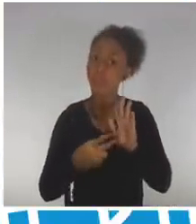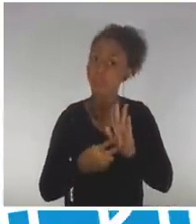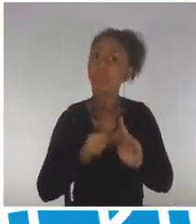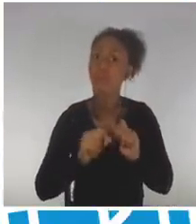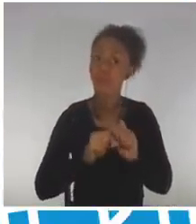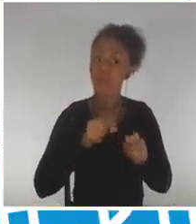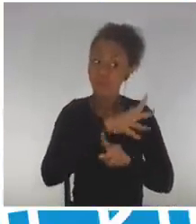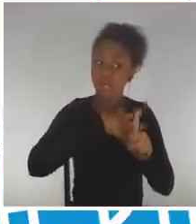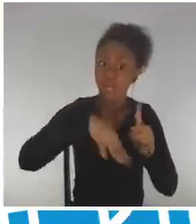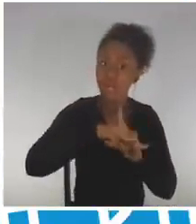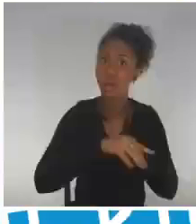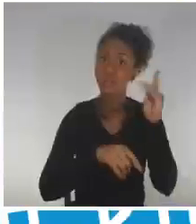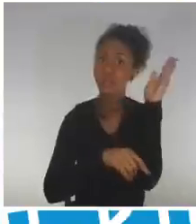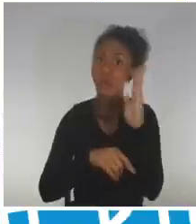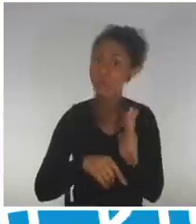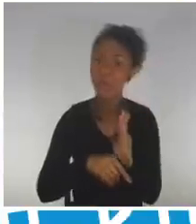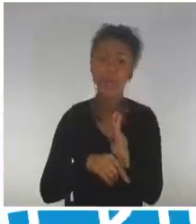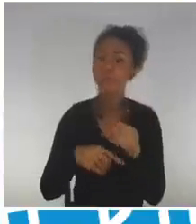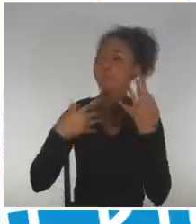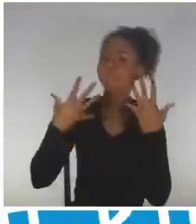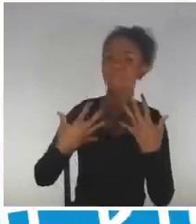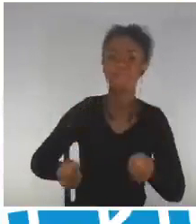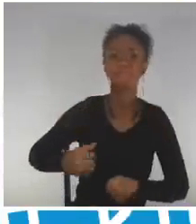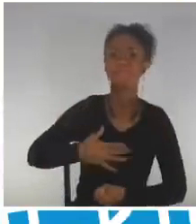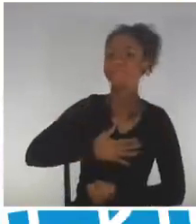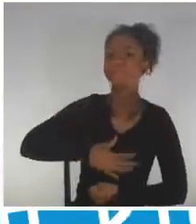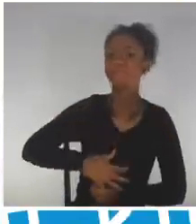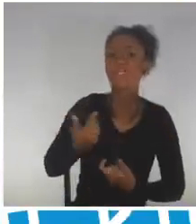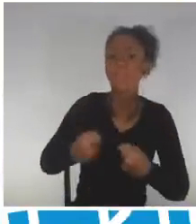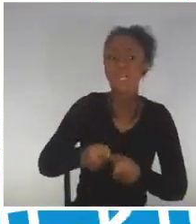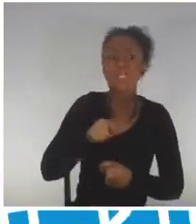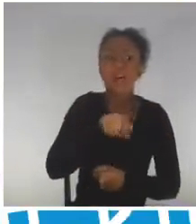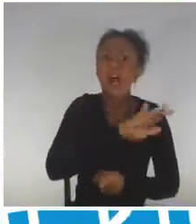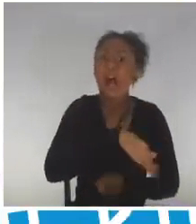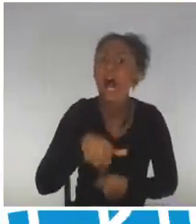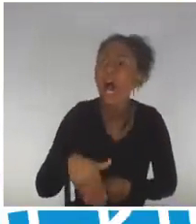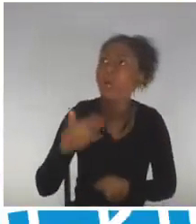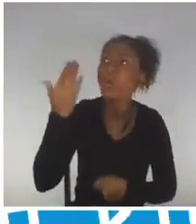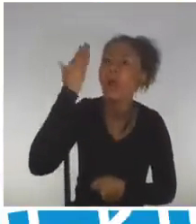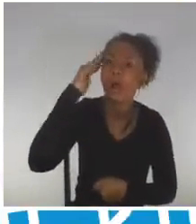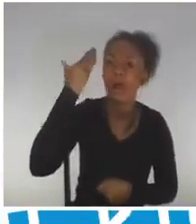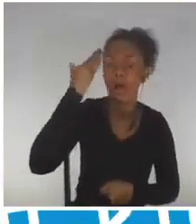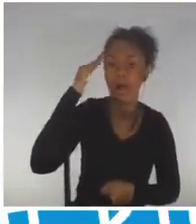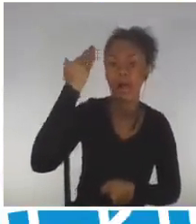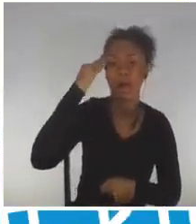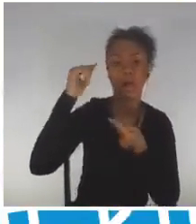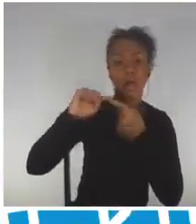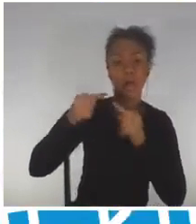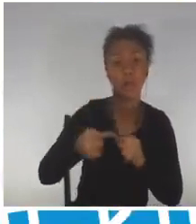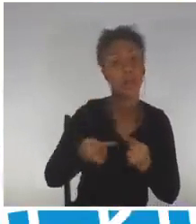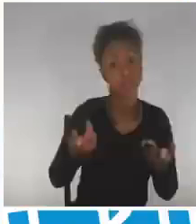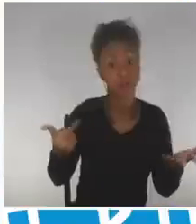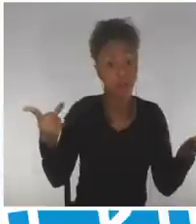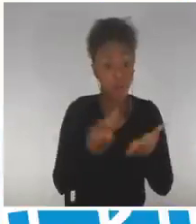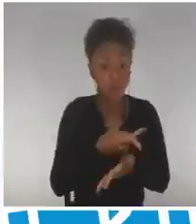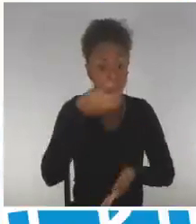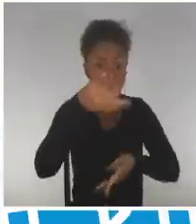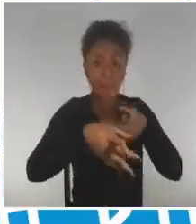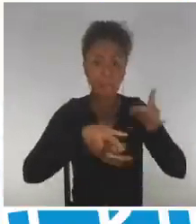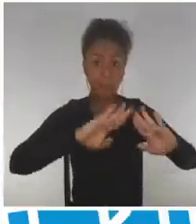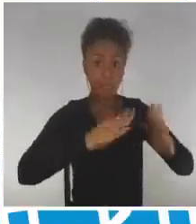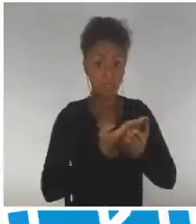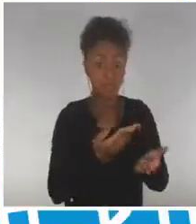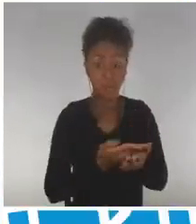insatisfatório no sentido de fazer sentido para o aluno. Os casos de evasão e de abandono, principalmente no